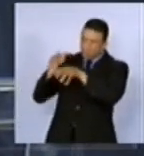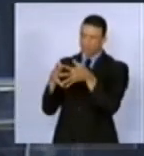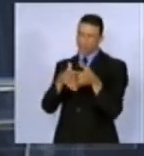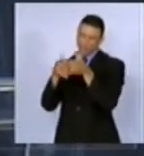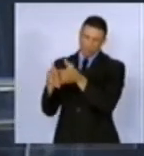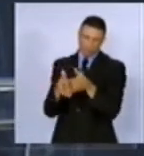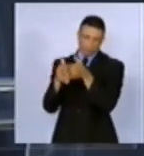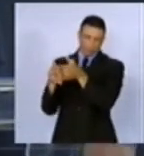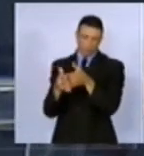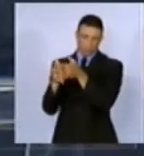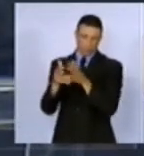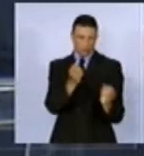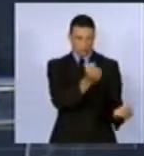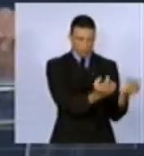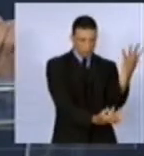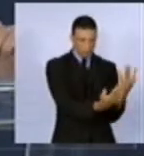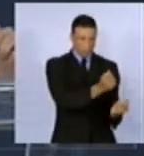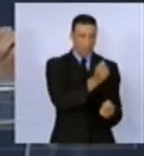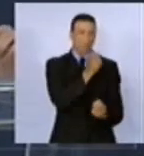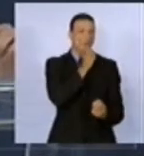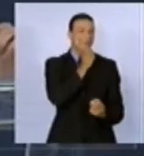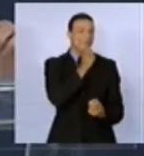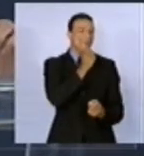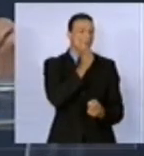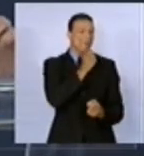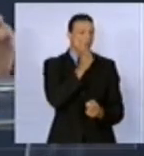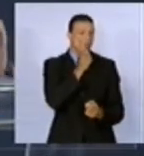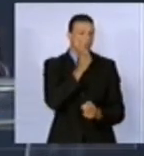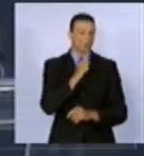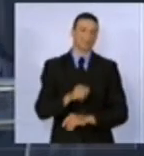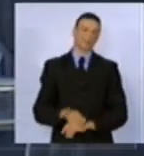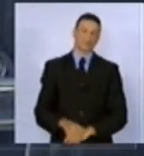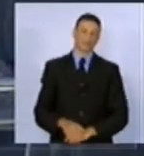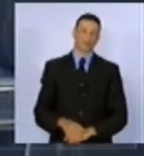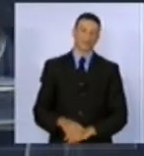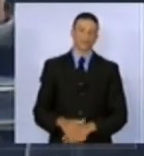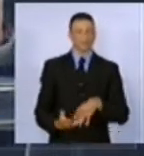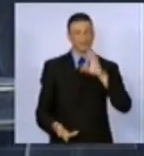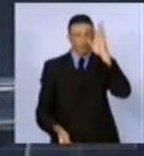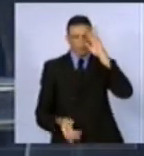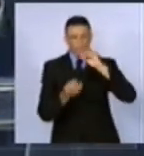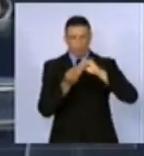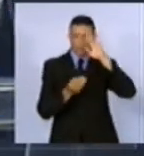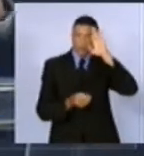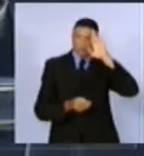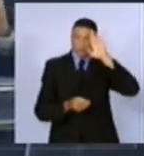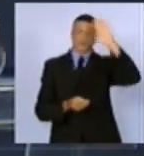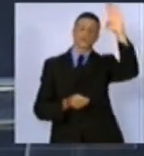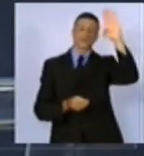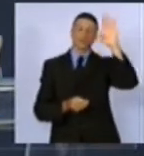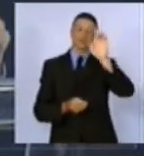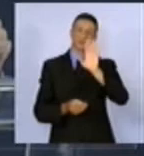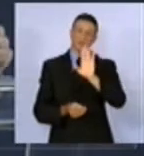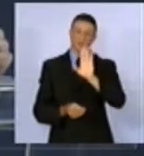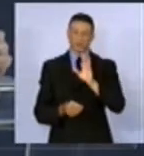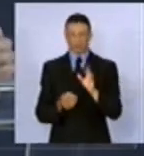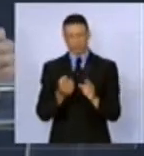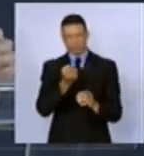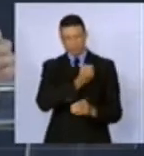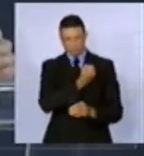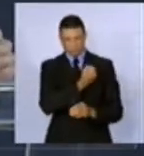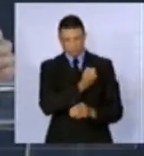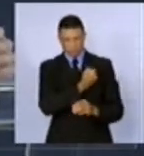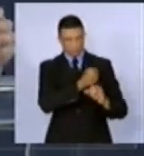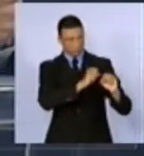a prática mecanizada sem a prática da queima e aqui então dando um destaque agora pouco assim em termos de